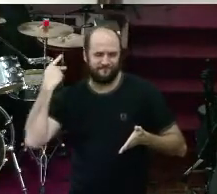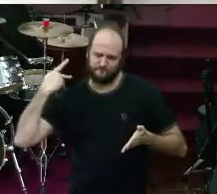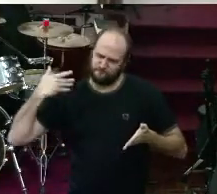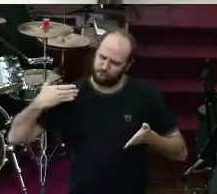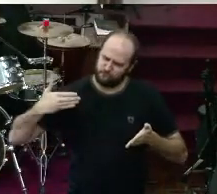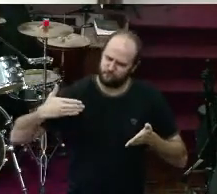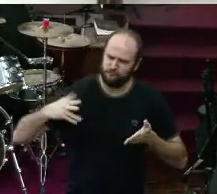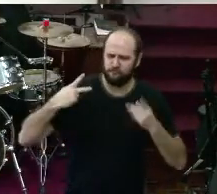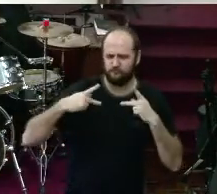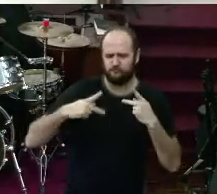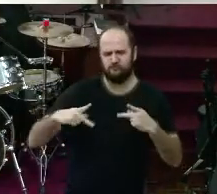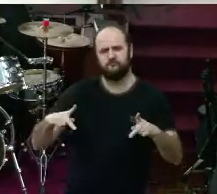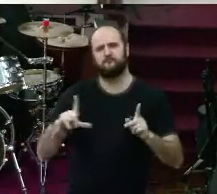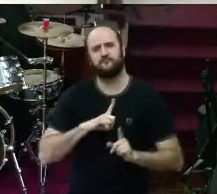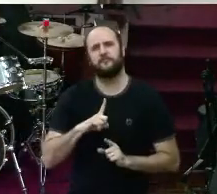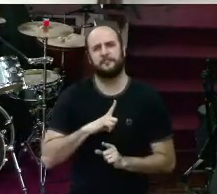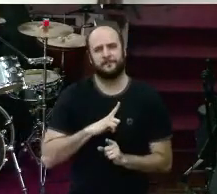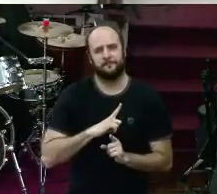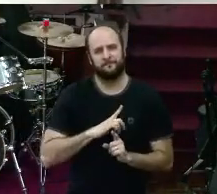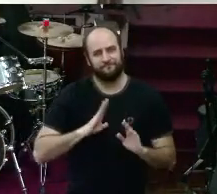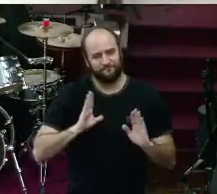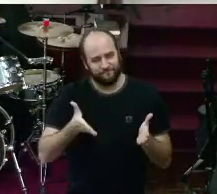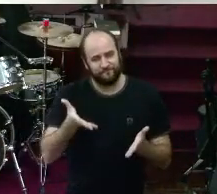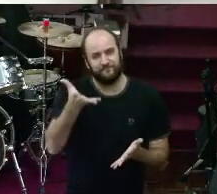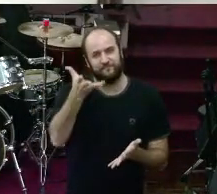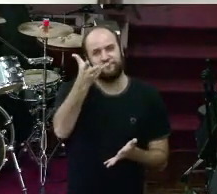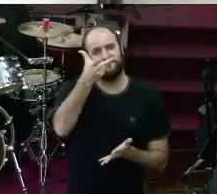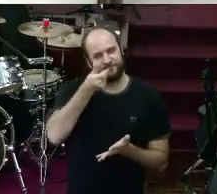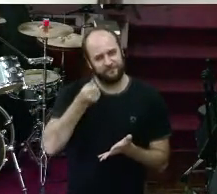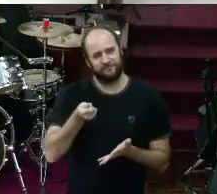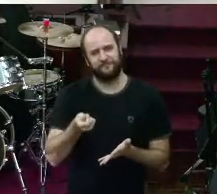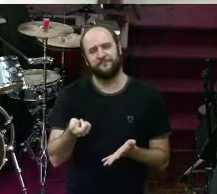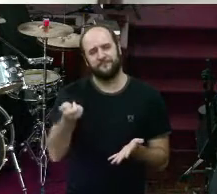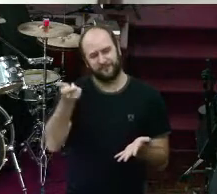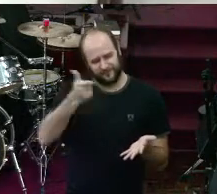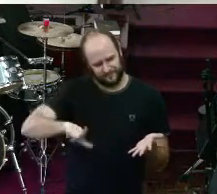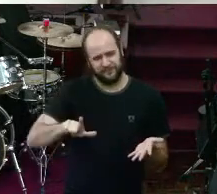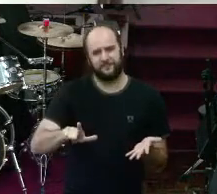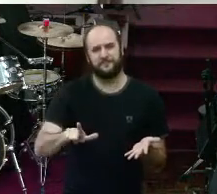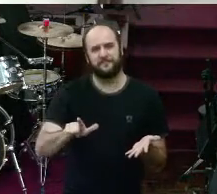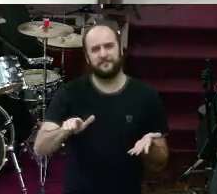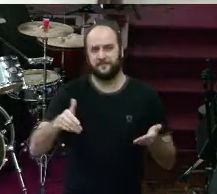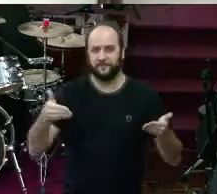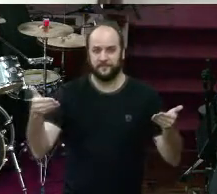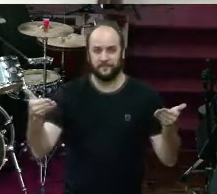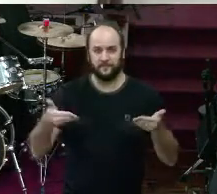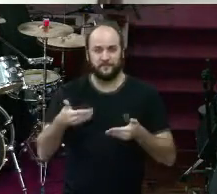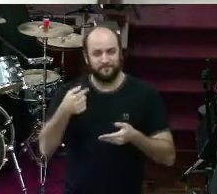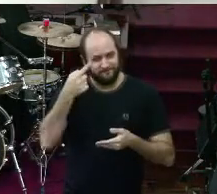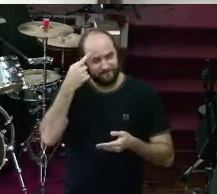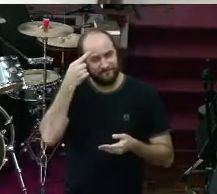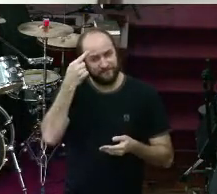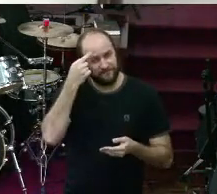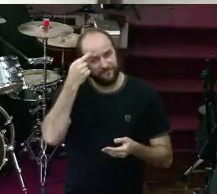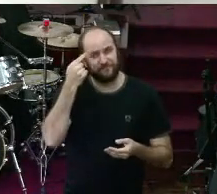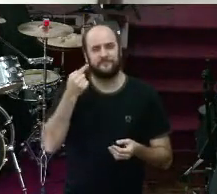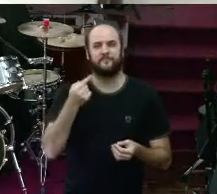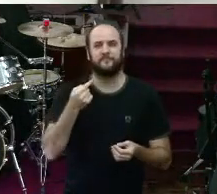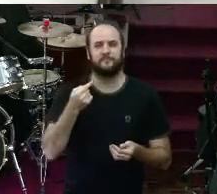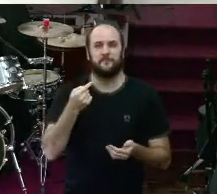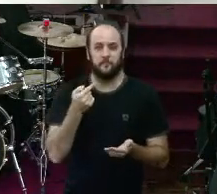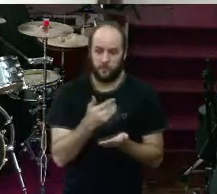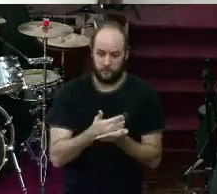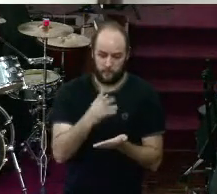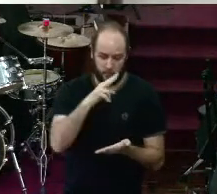você já recebeu. E eu quero te convidar, mais uma vez, para nesta noite meditarmos nesse texto, e a partir